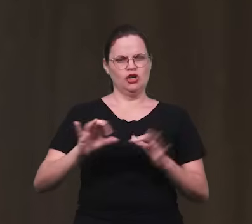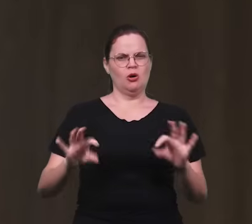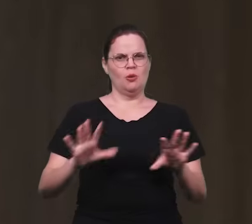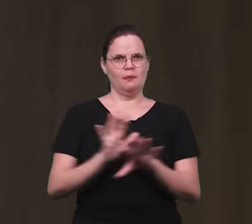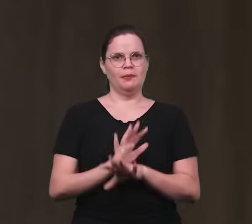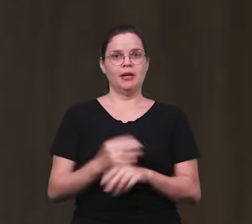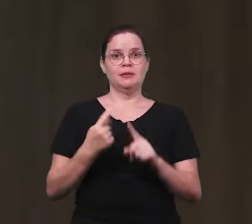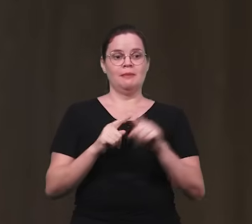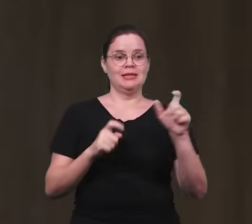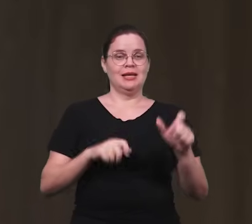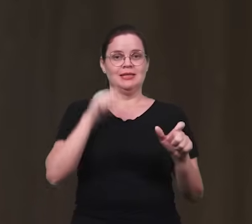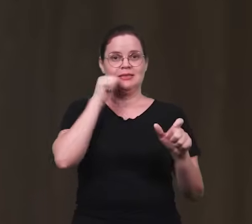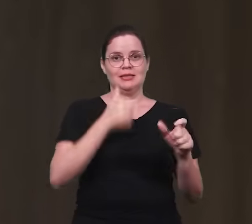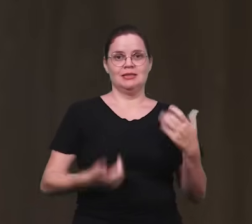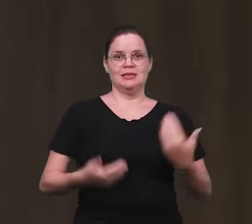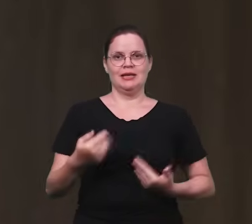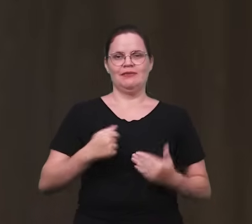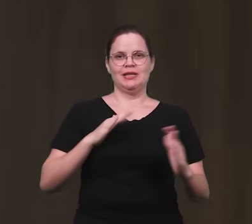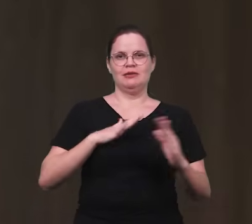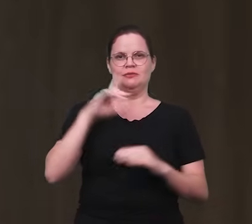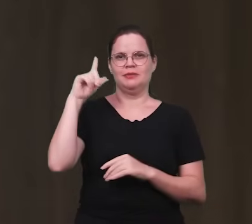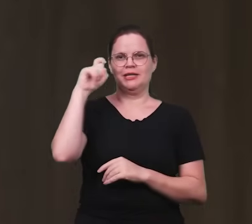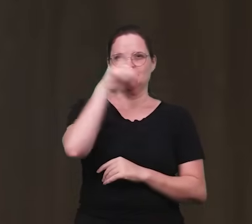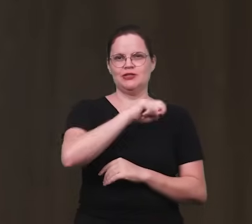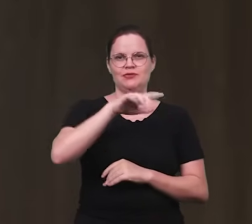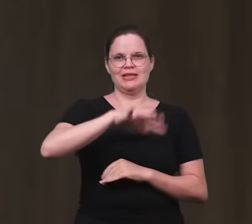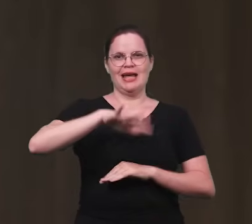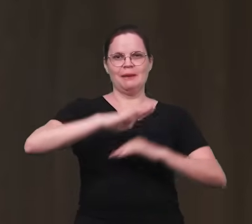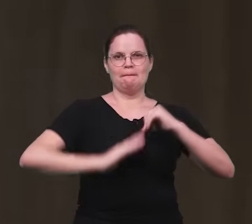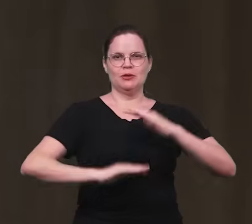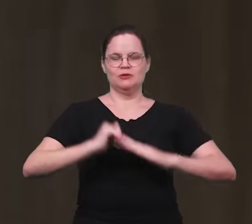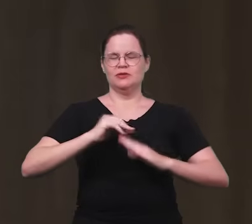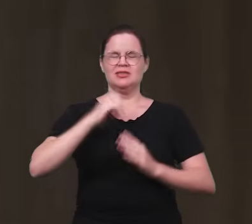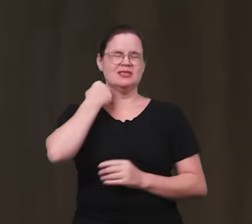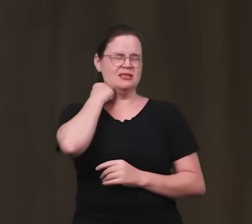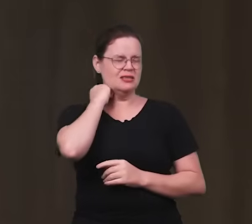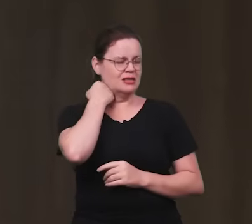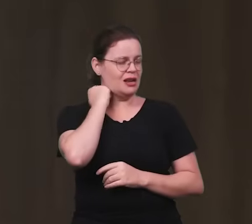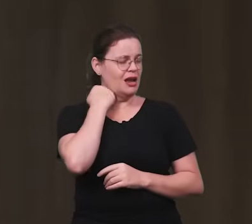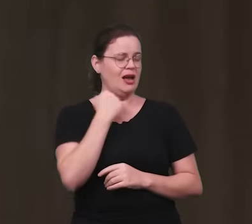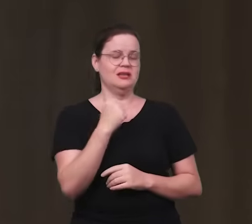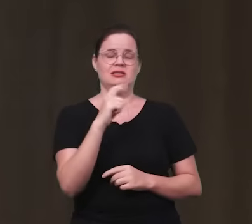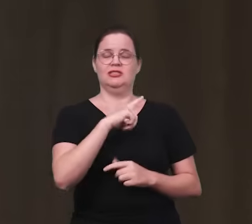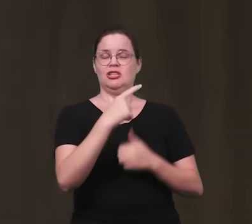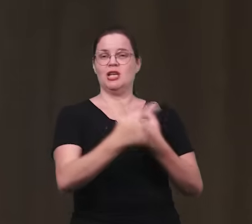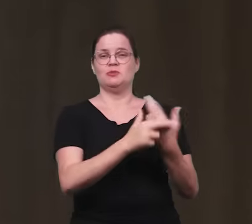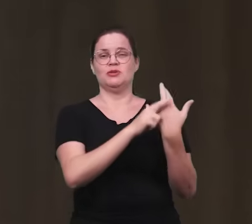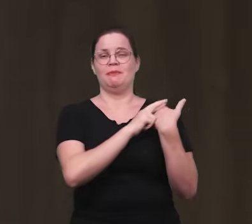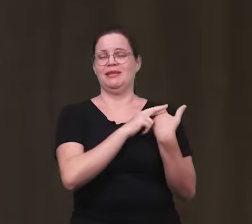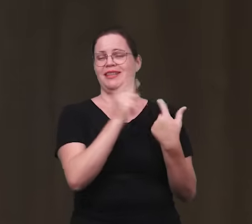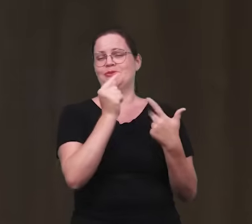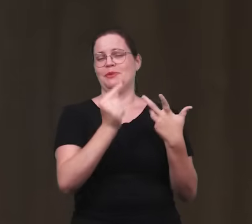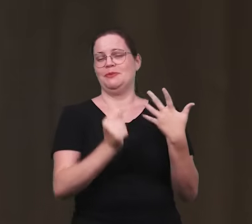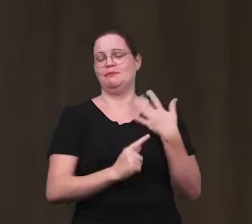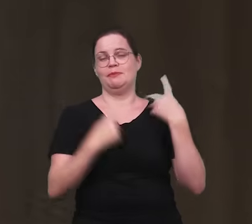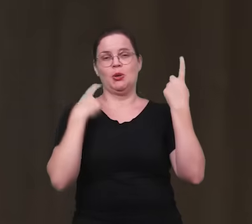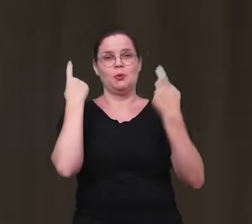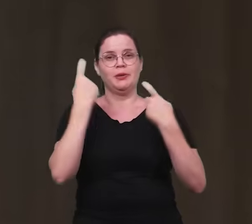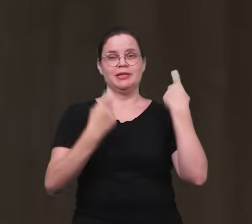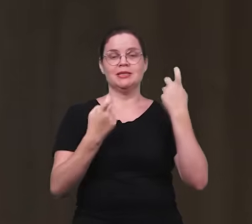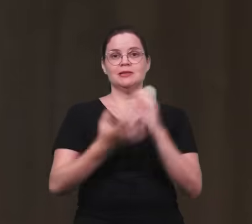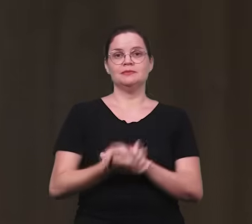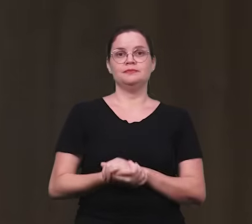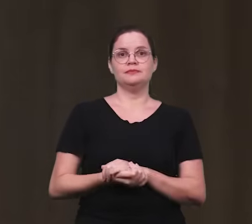ela estava passando por um momento muito difícil profissional, muito estresse, muitas atribuições, muitas preocupações, e aquilo